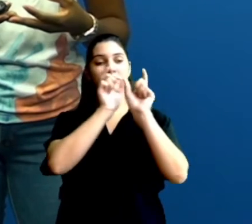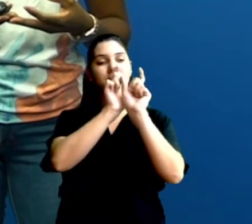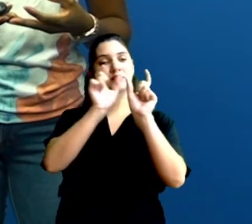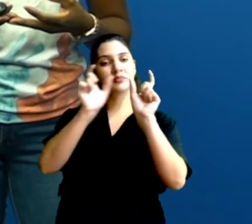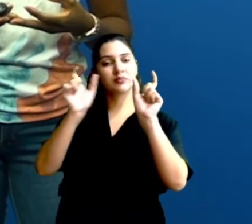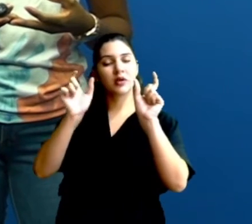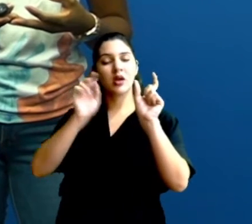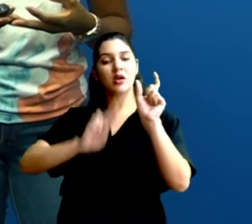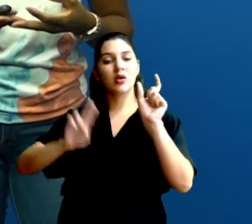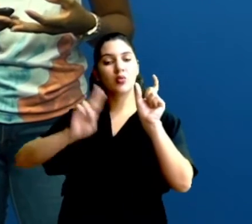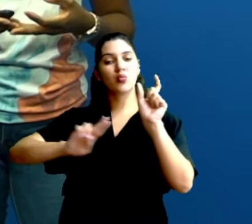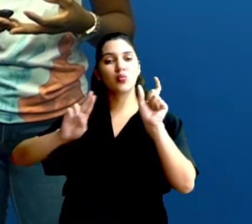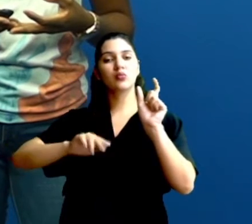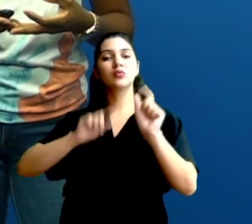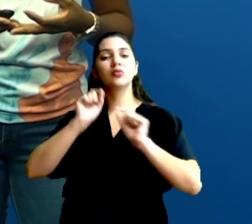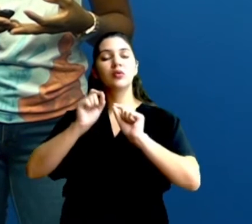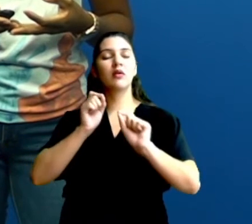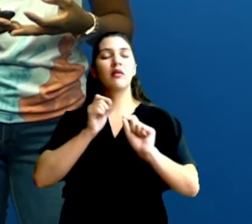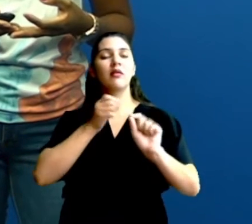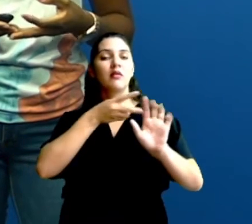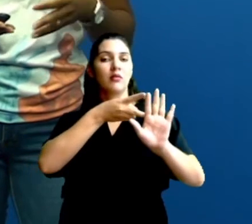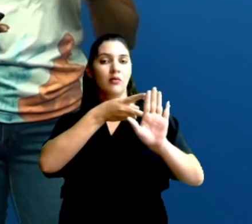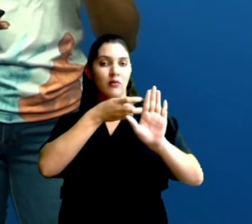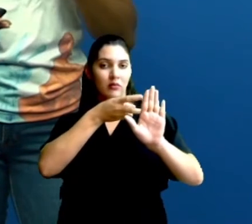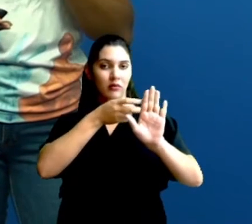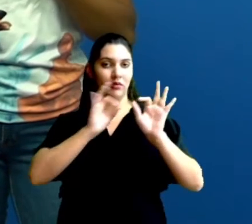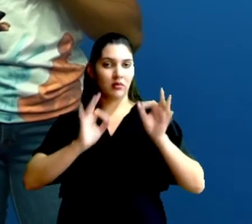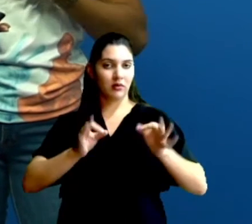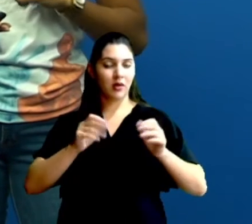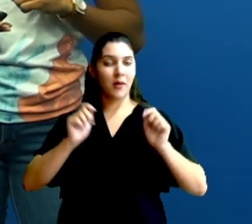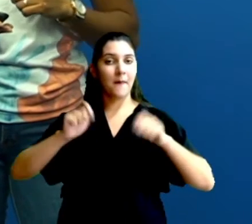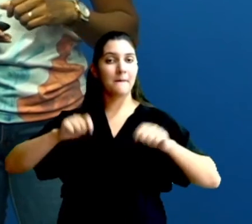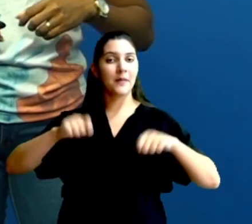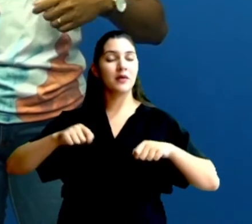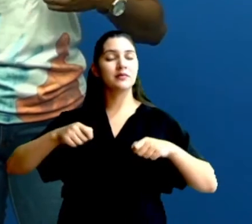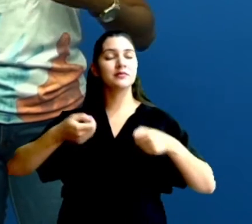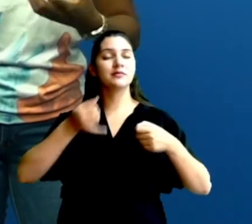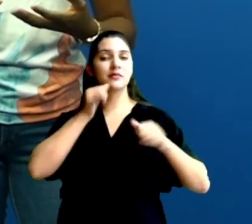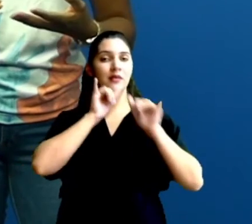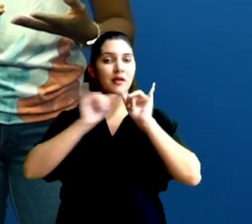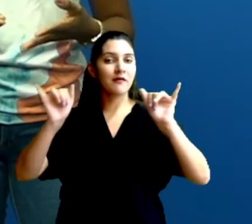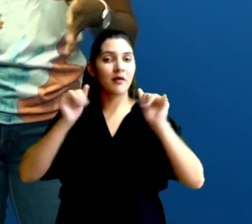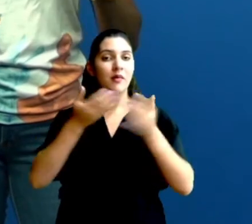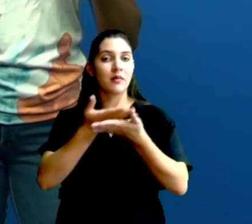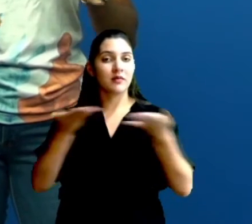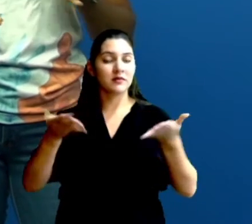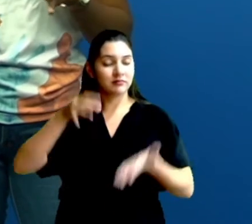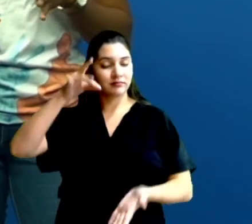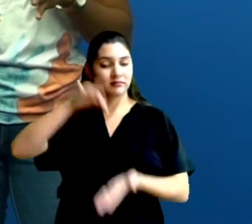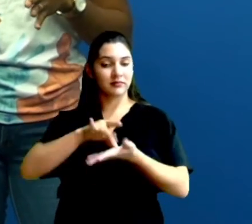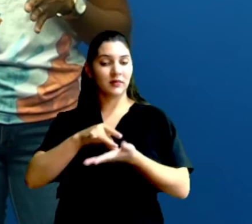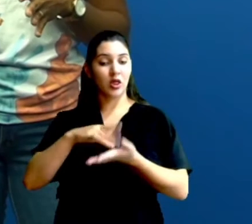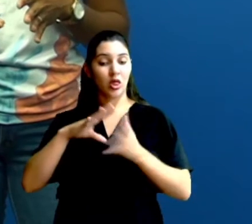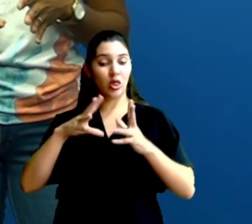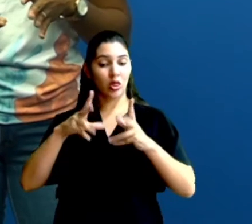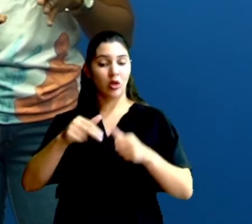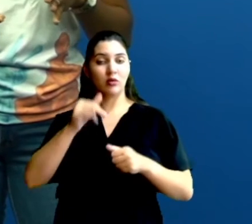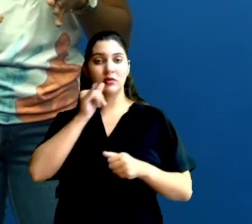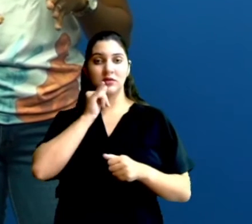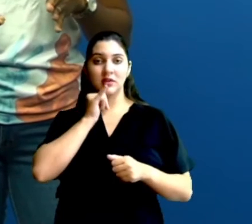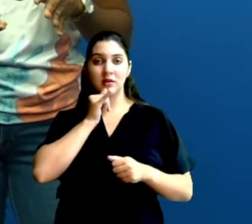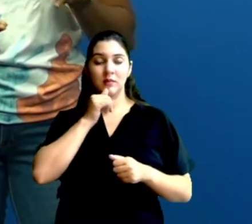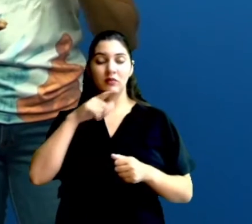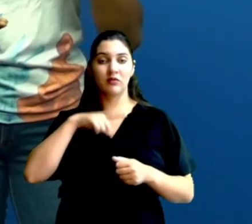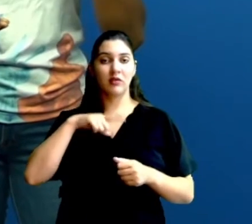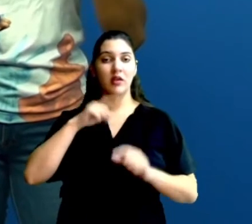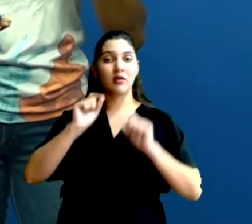há esse uso aí de conotação. E eu posso afirmar para vocês, todo esse material, todos esses exemplos,